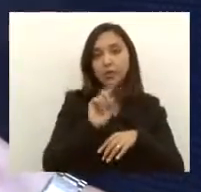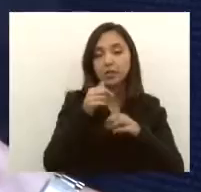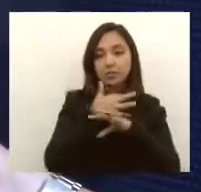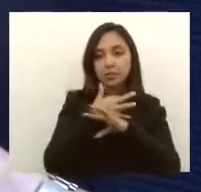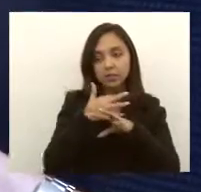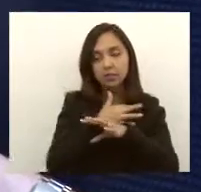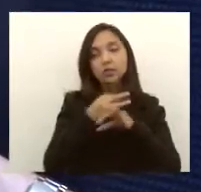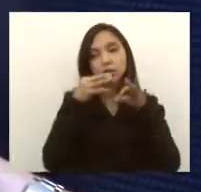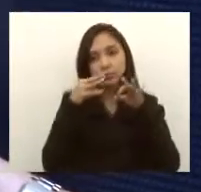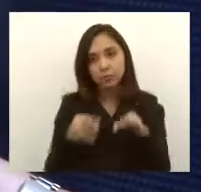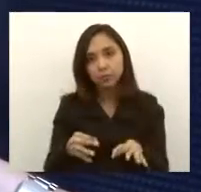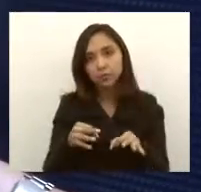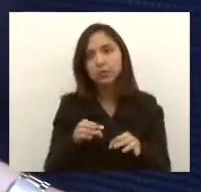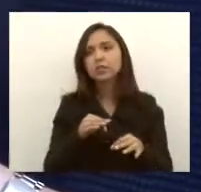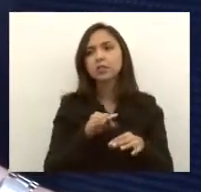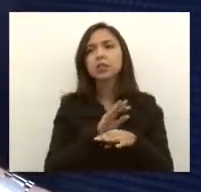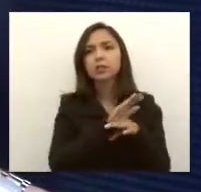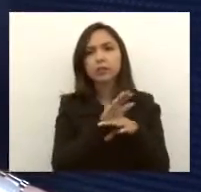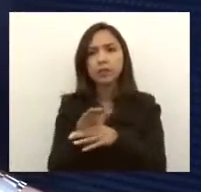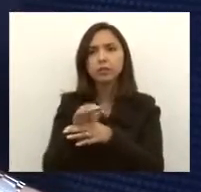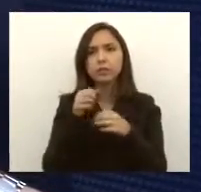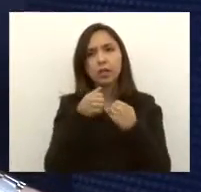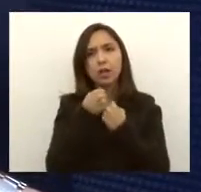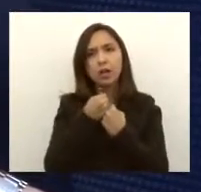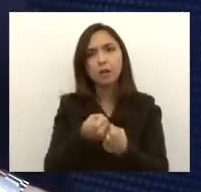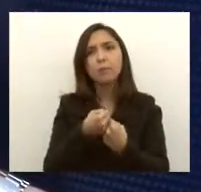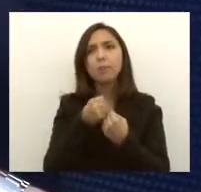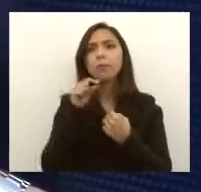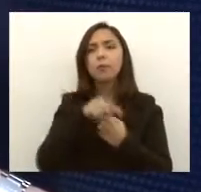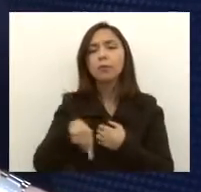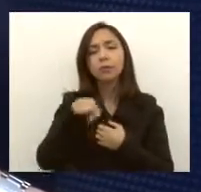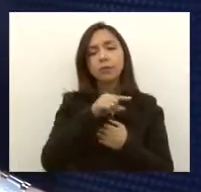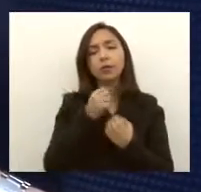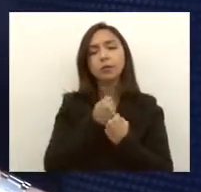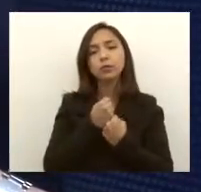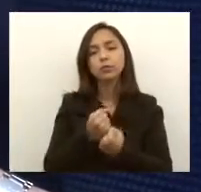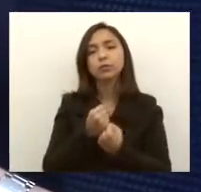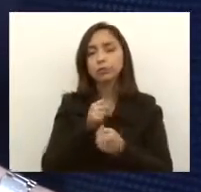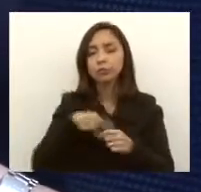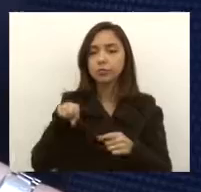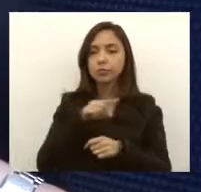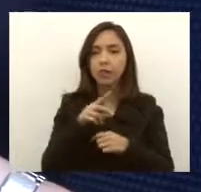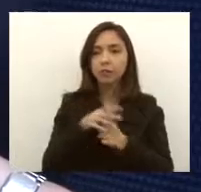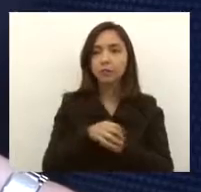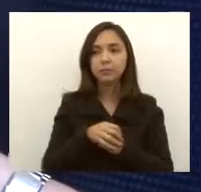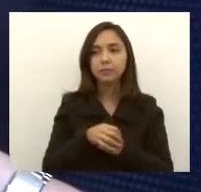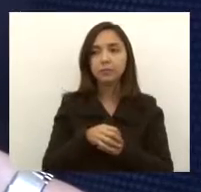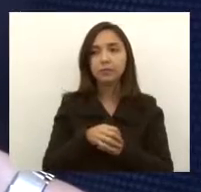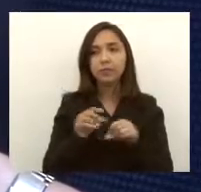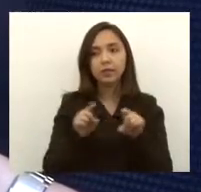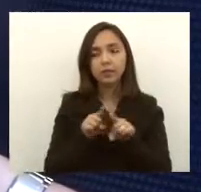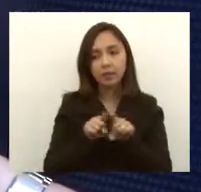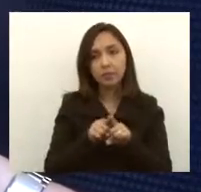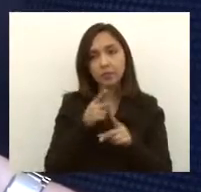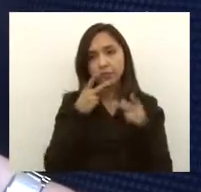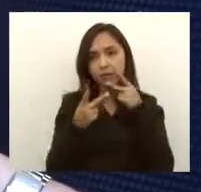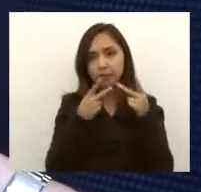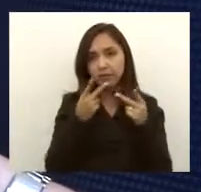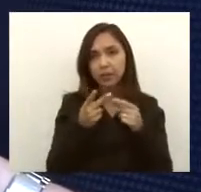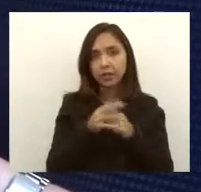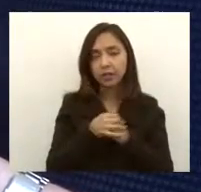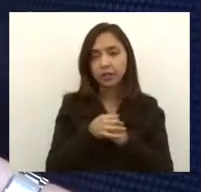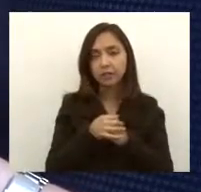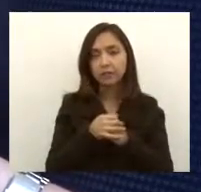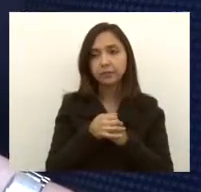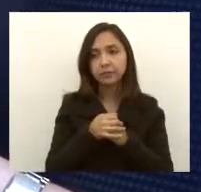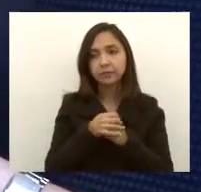certeza ele dá todo o apoio para esses profissionais liberais. E qual a contrapartida? Foi o que eu falei. Eles vão